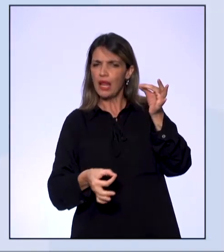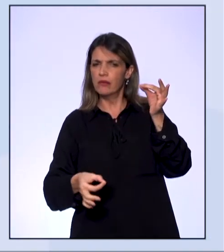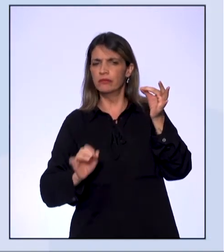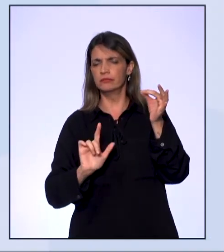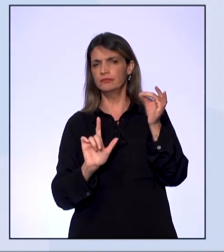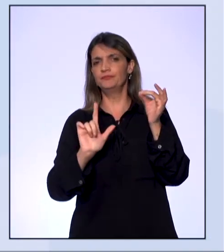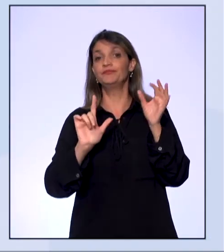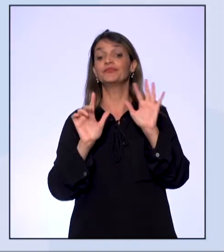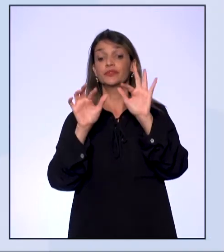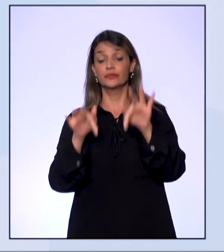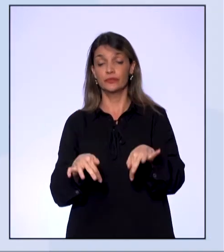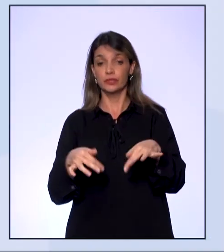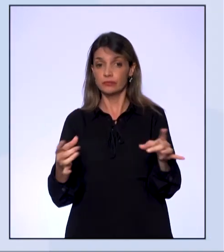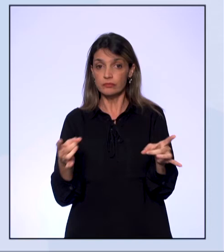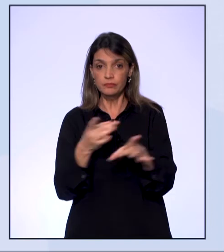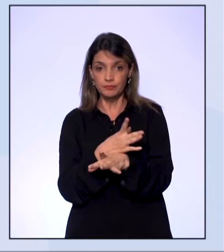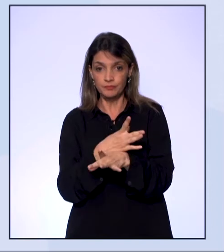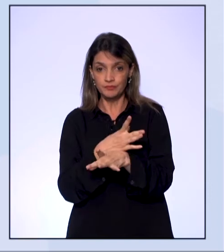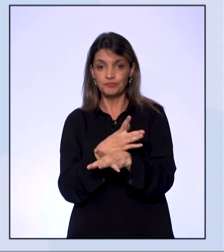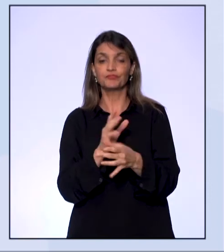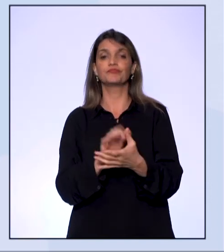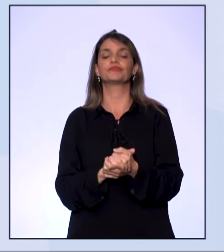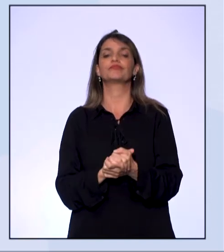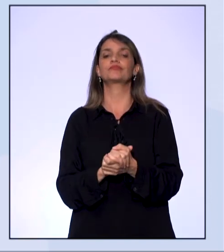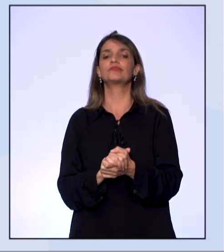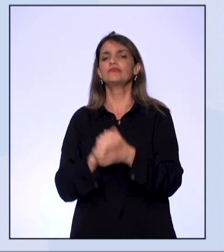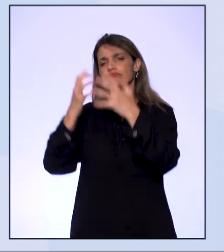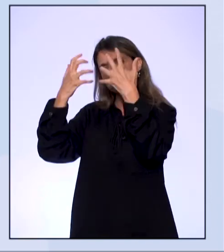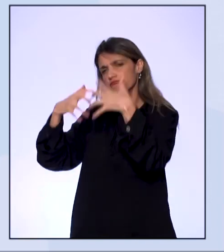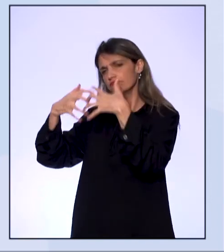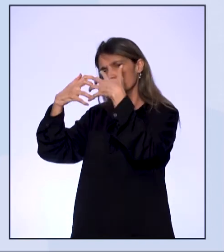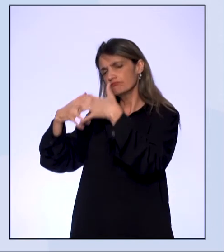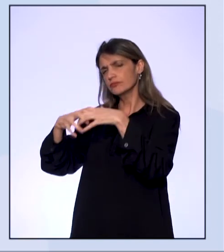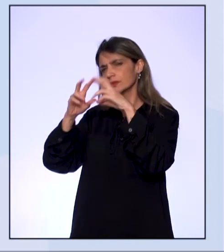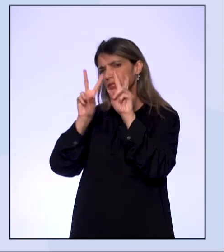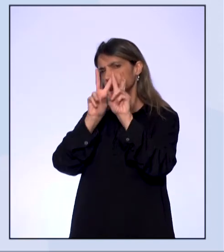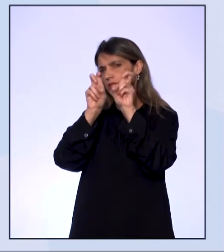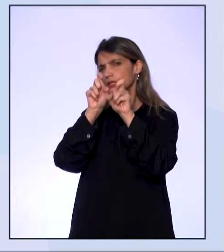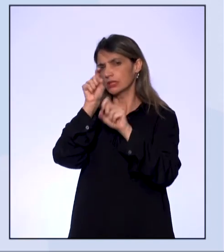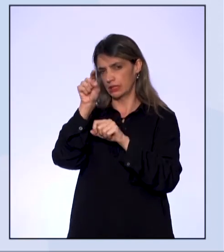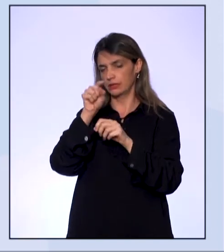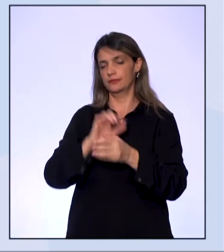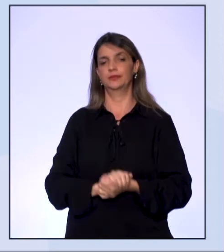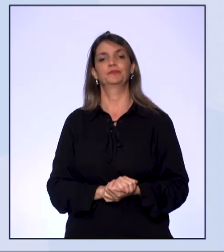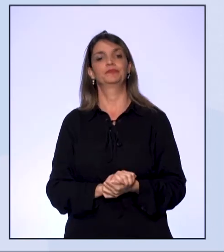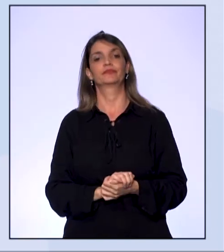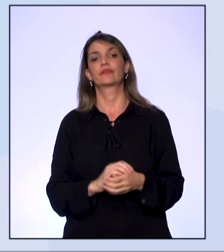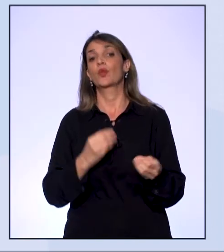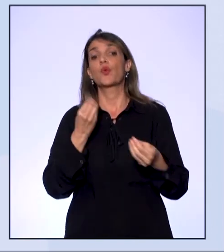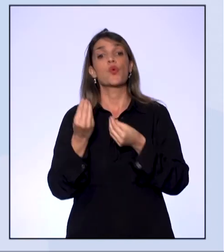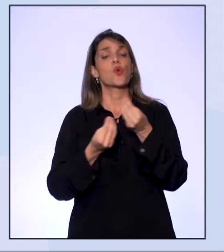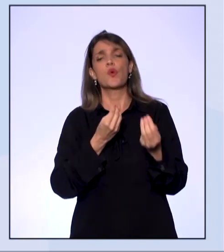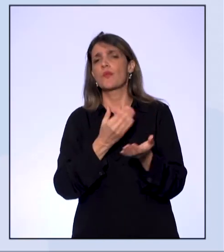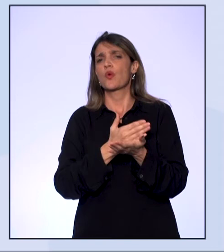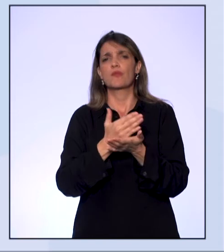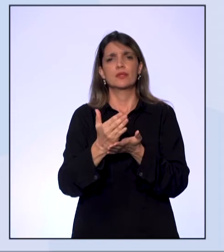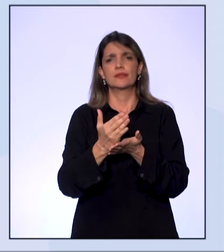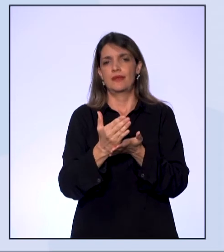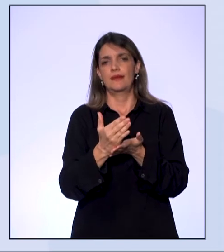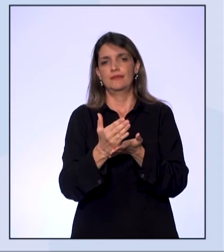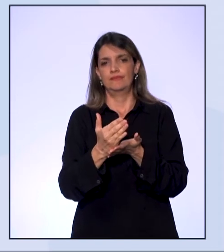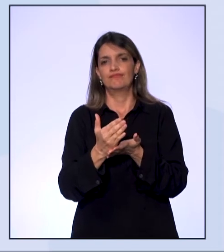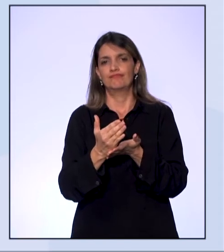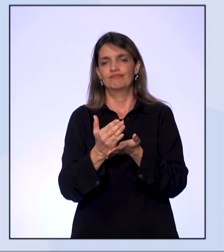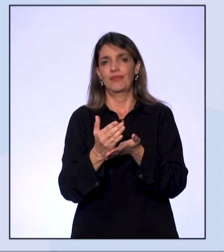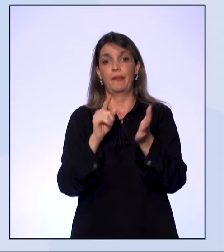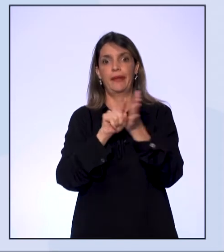a conclusão, que é a síntese reflexiva sobre aquele assunto. Como começar a redigir um texto? Então, muita